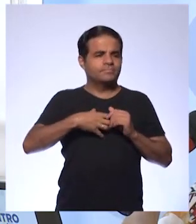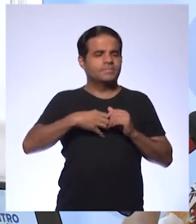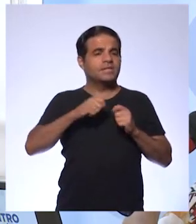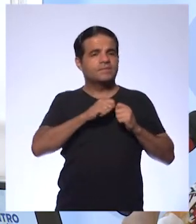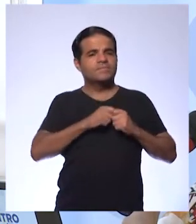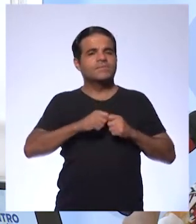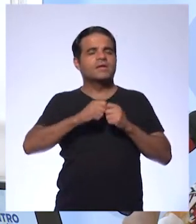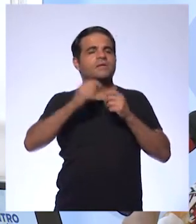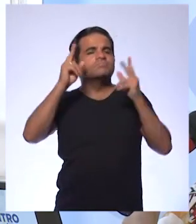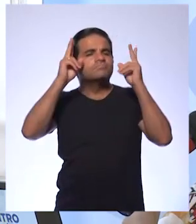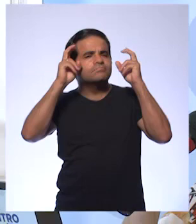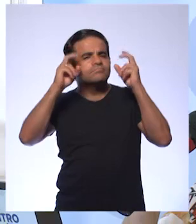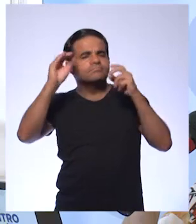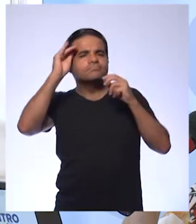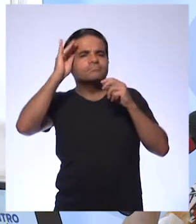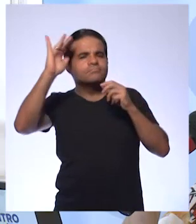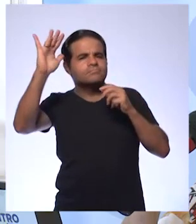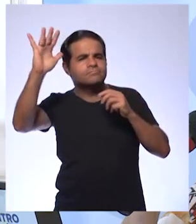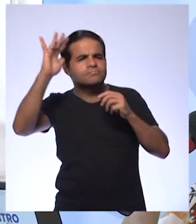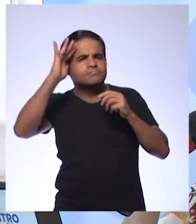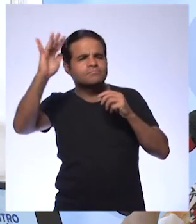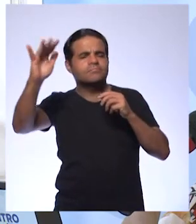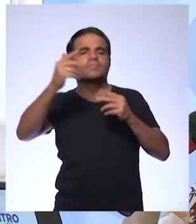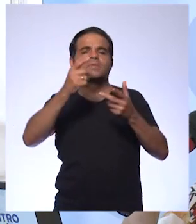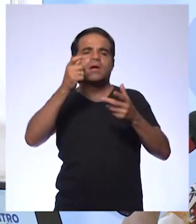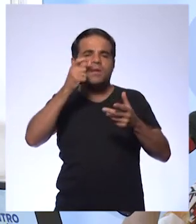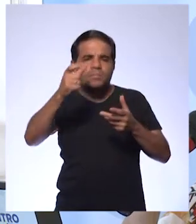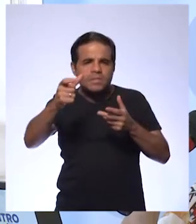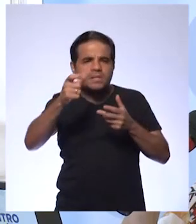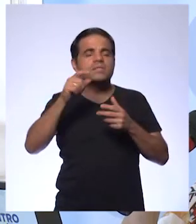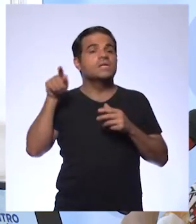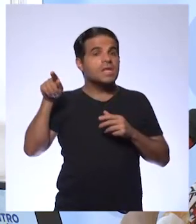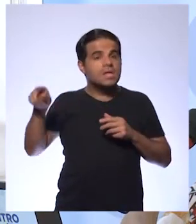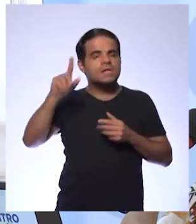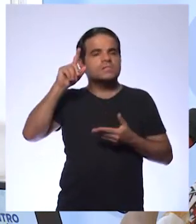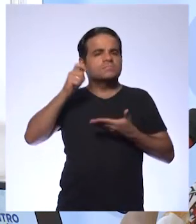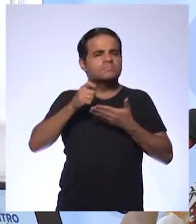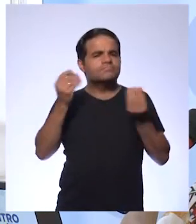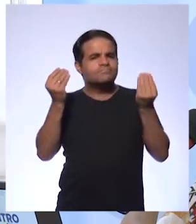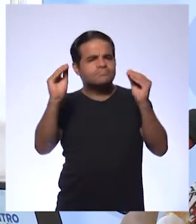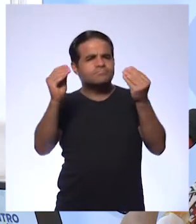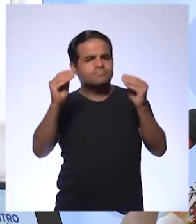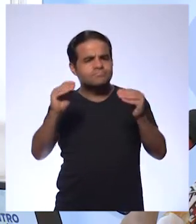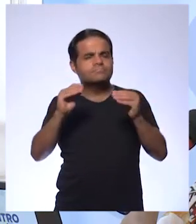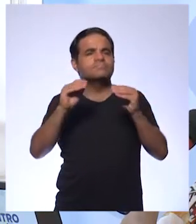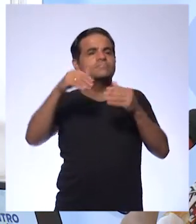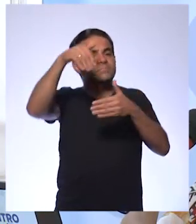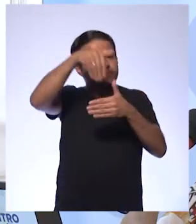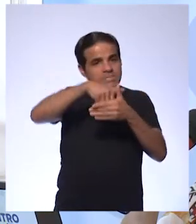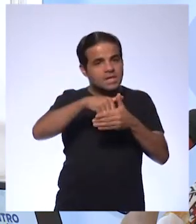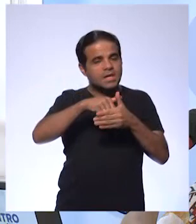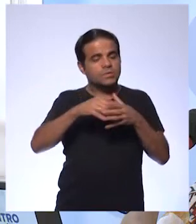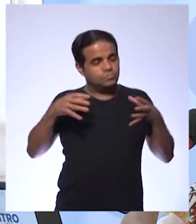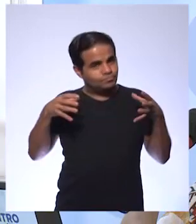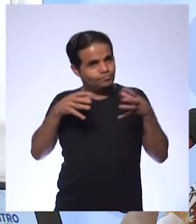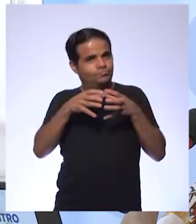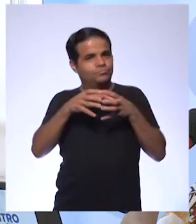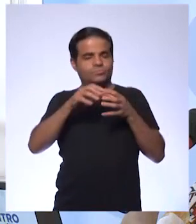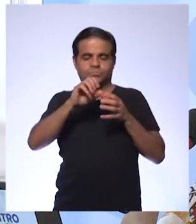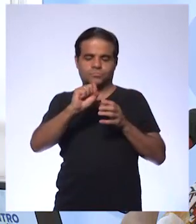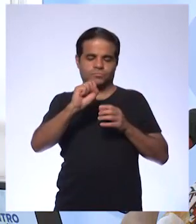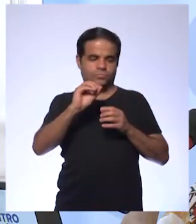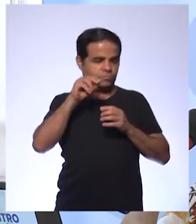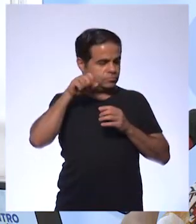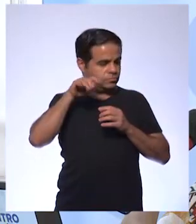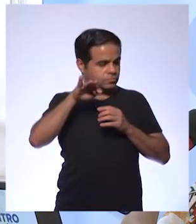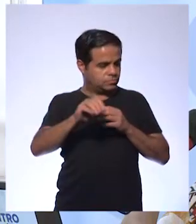questão filosófica ali bastante interessante. E ele resolveu colocar dentro de um soneto. Por quê?